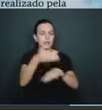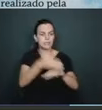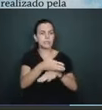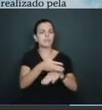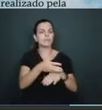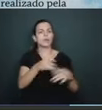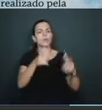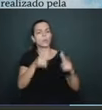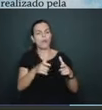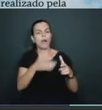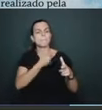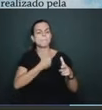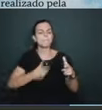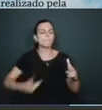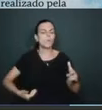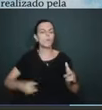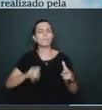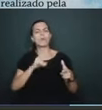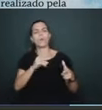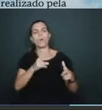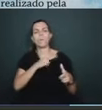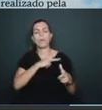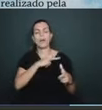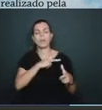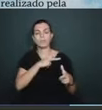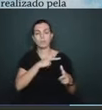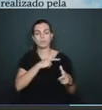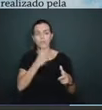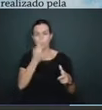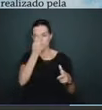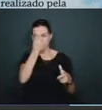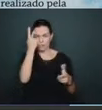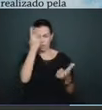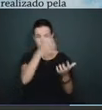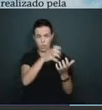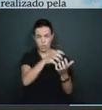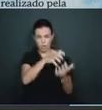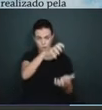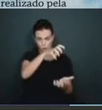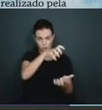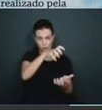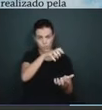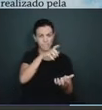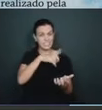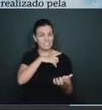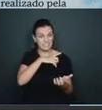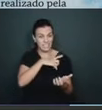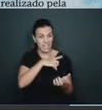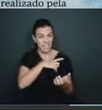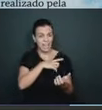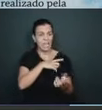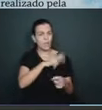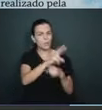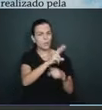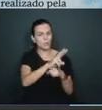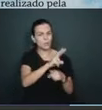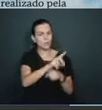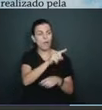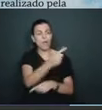pública ou numa instituição particular, uma pessoa idosa que está acolhida tem um custo mensal de